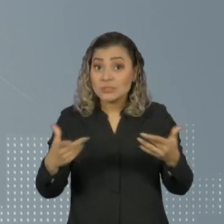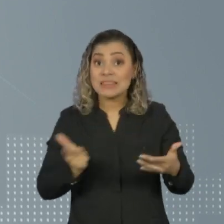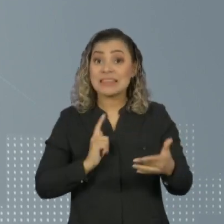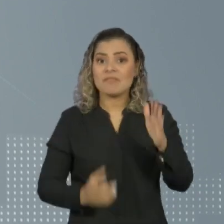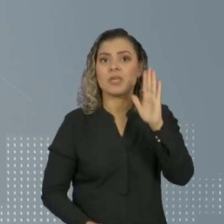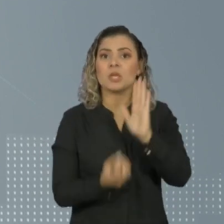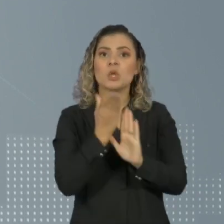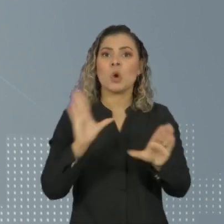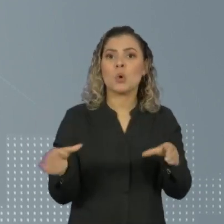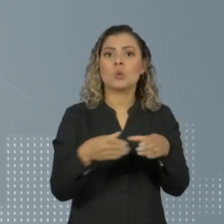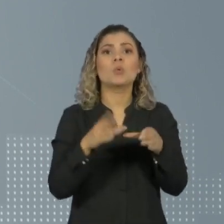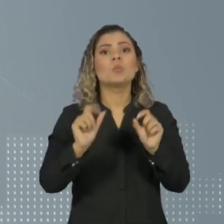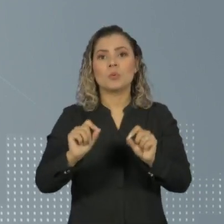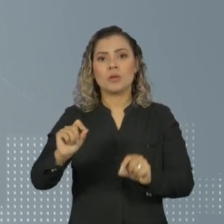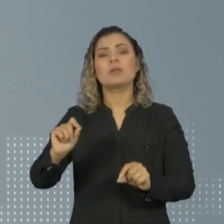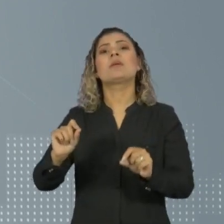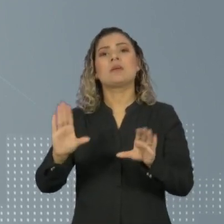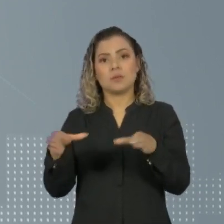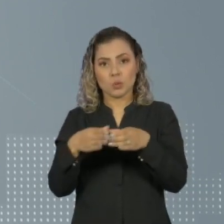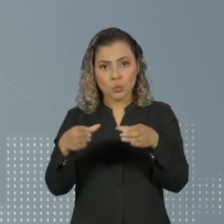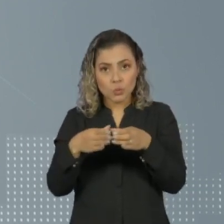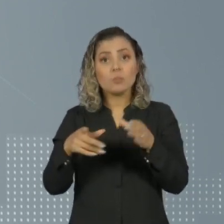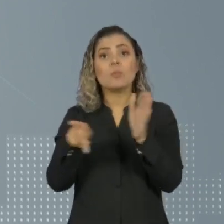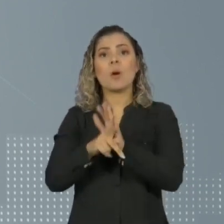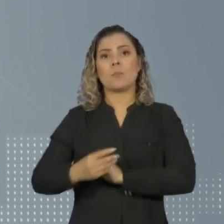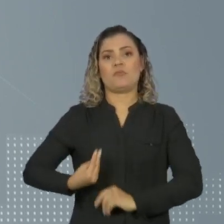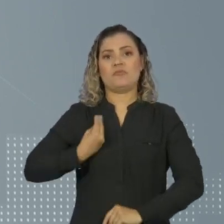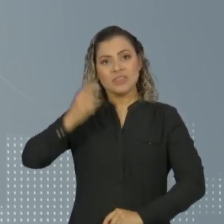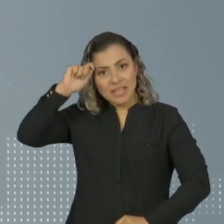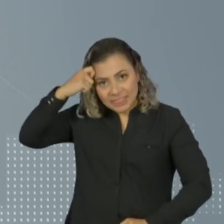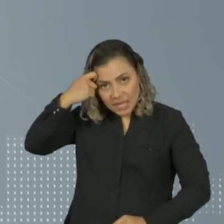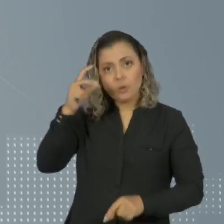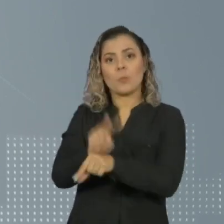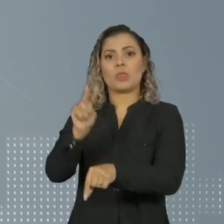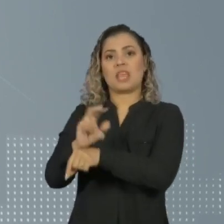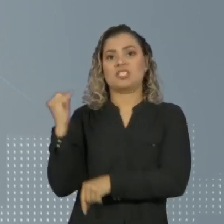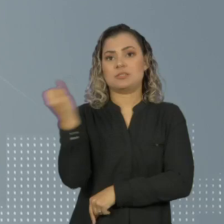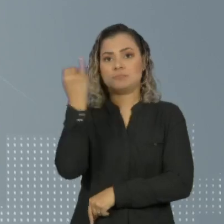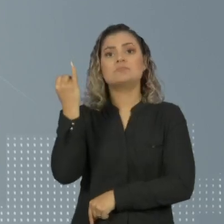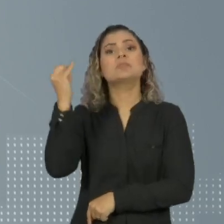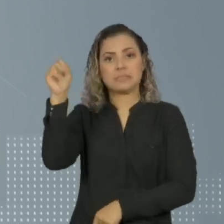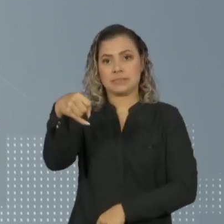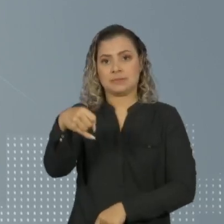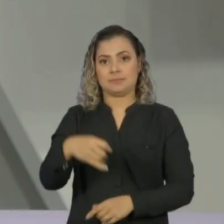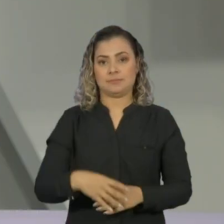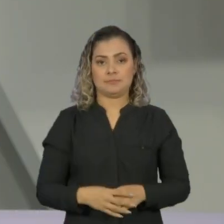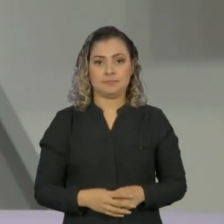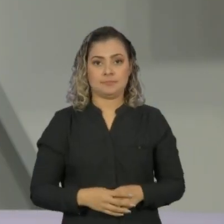formação do movimento Black Lives Matter. Vidas negras importam.